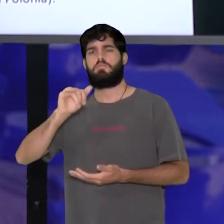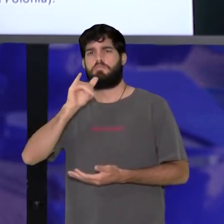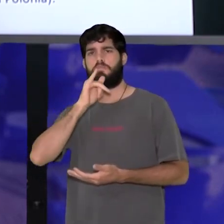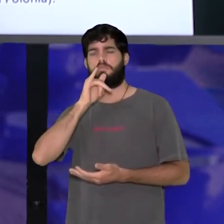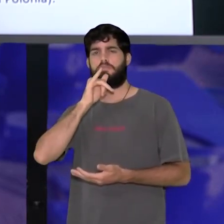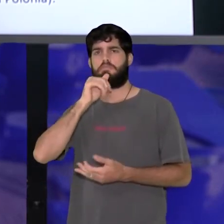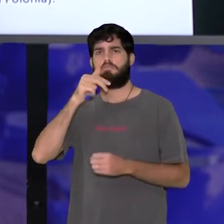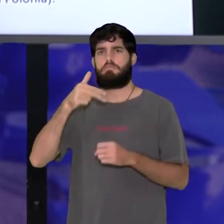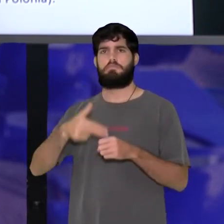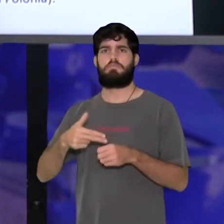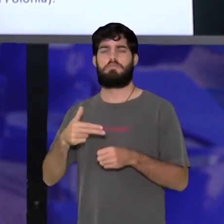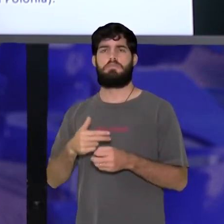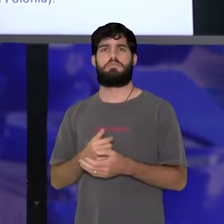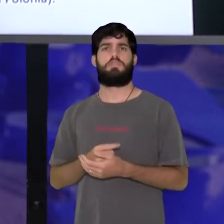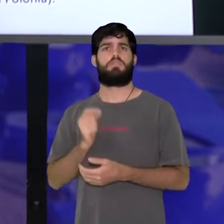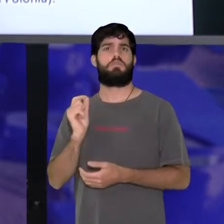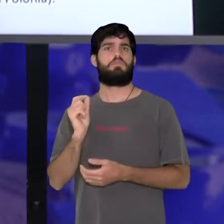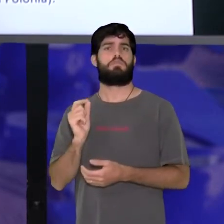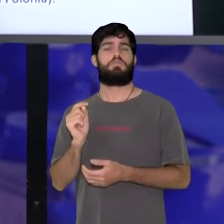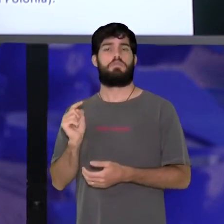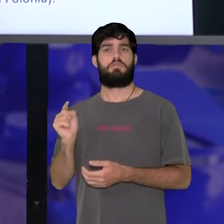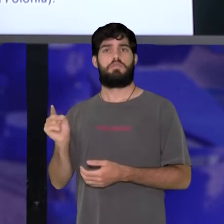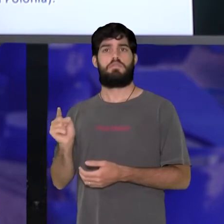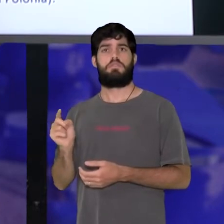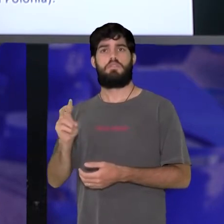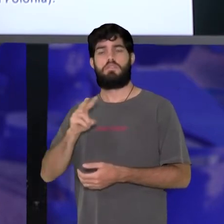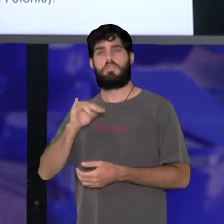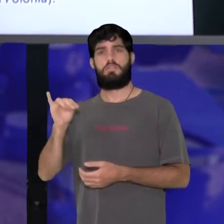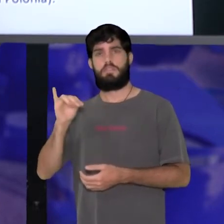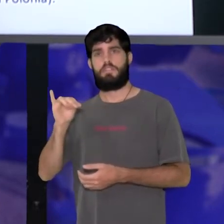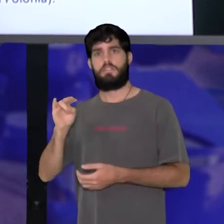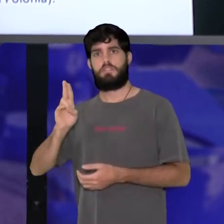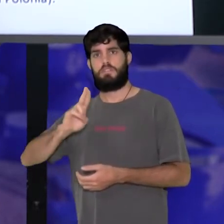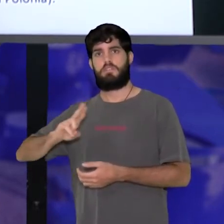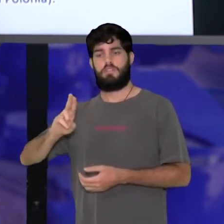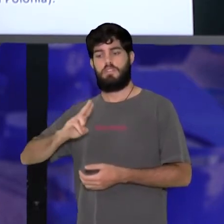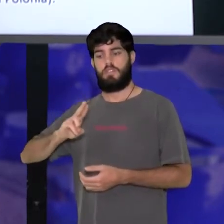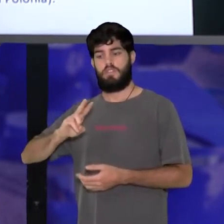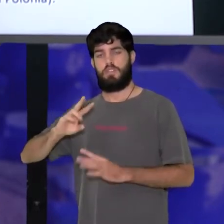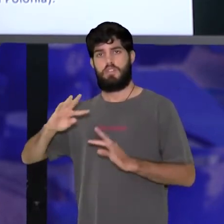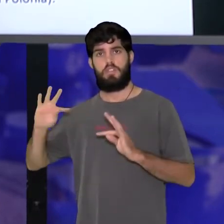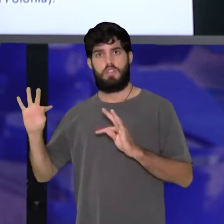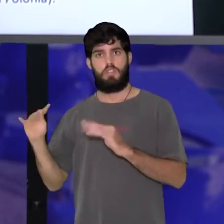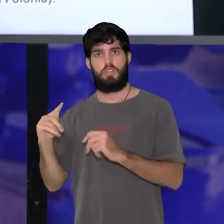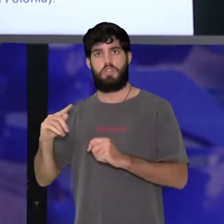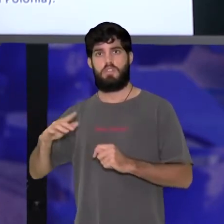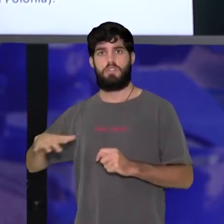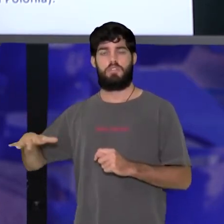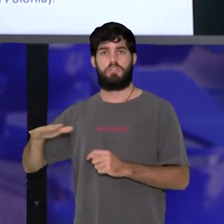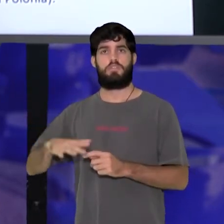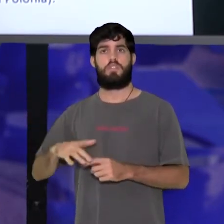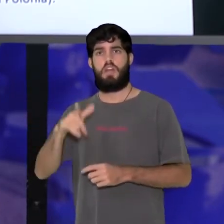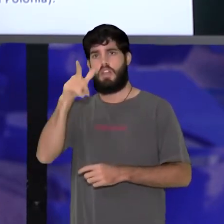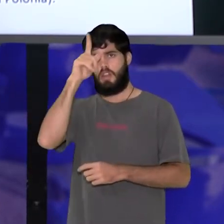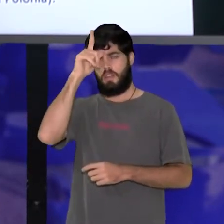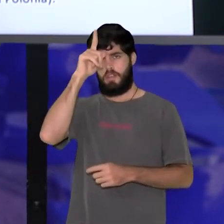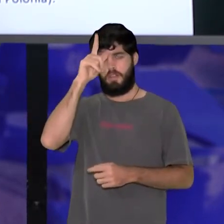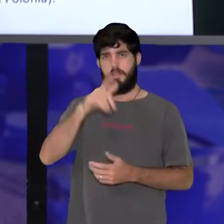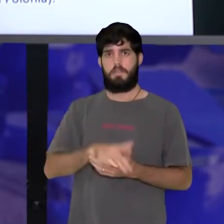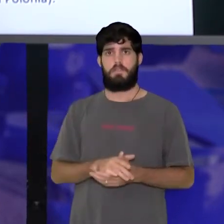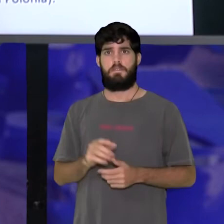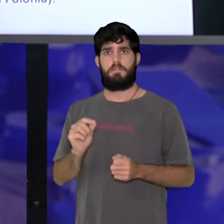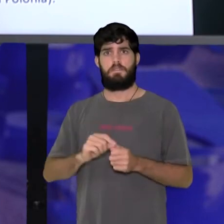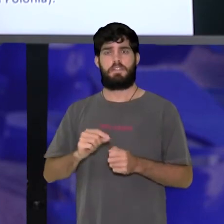petróleo. Então o petróleo da Polônia vai ser consumido só pelo bloco socialista. E a Alemanha? Bom, a Alemanha